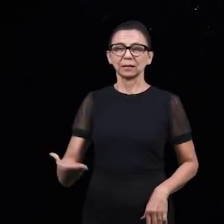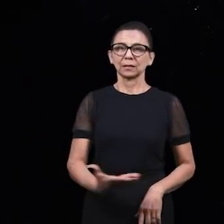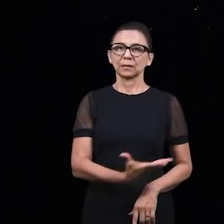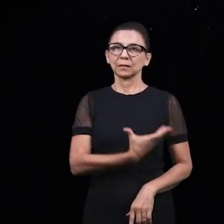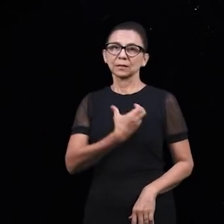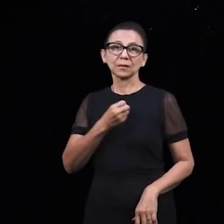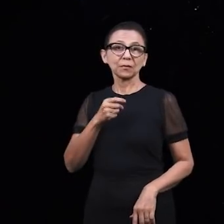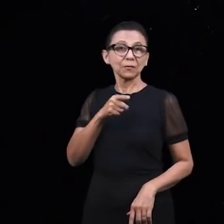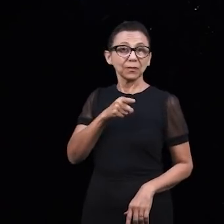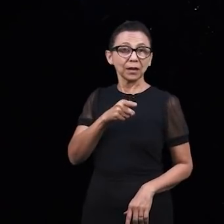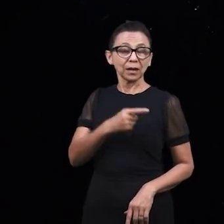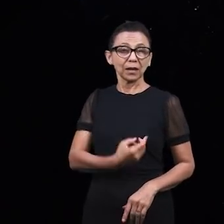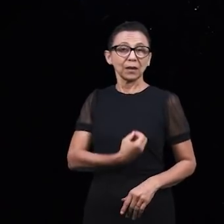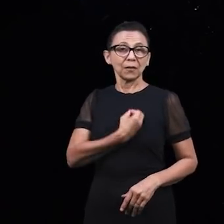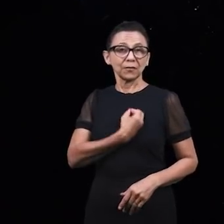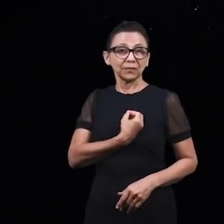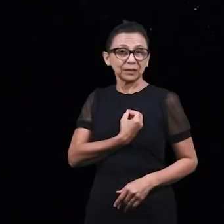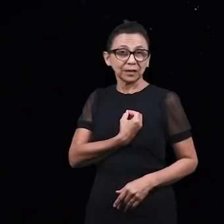quer te